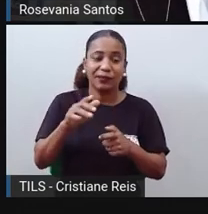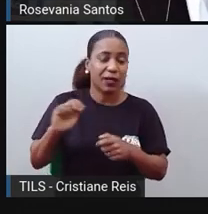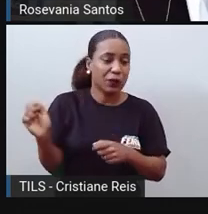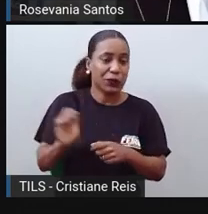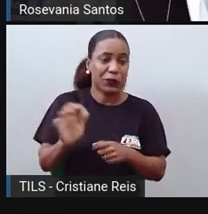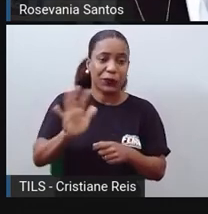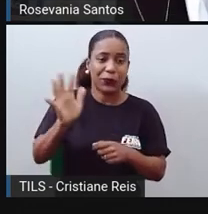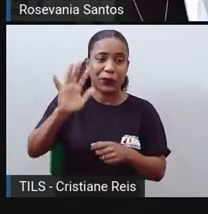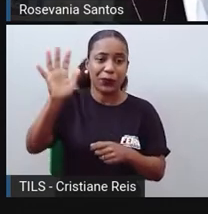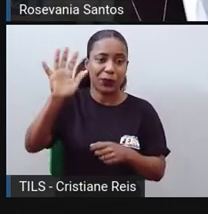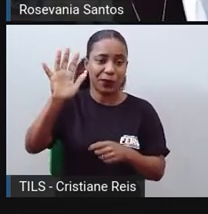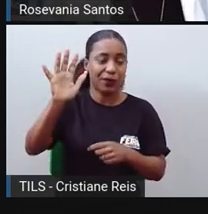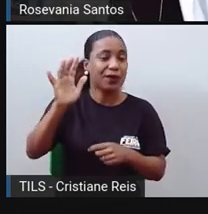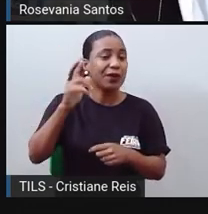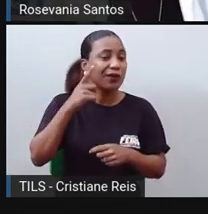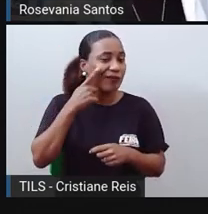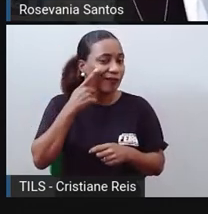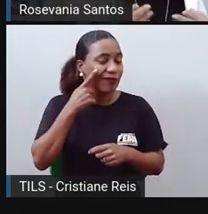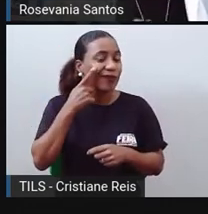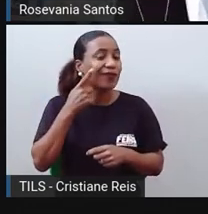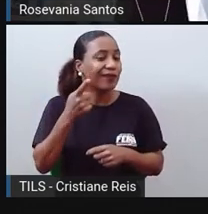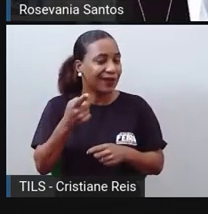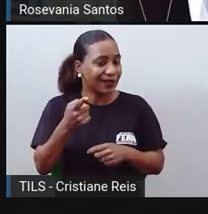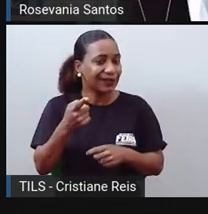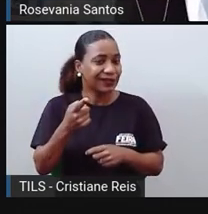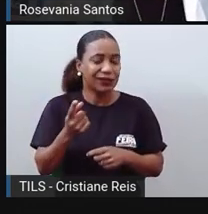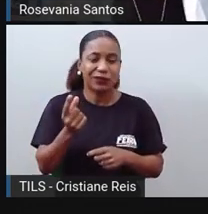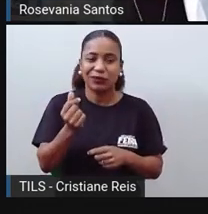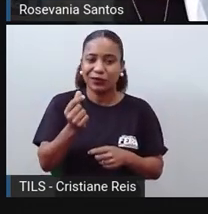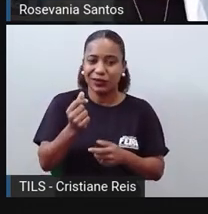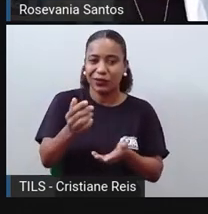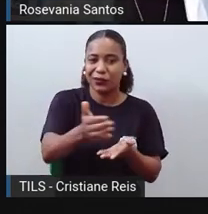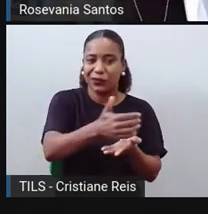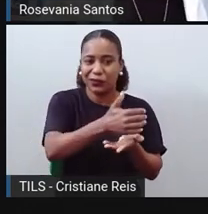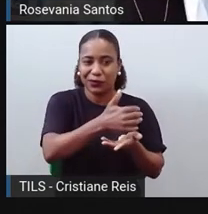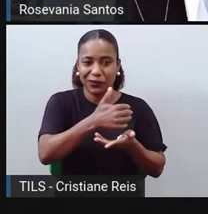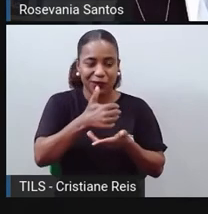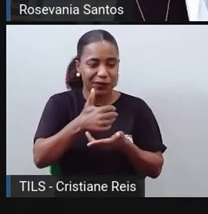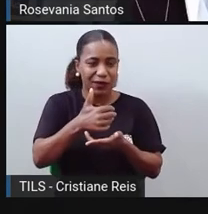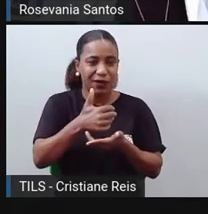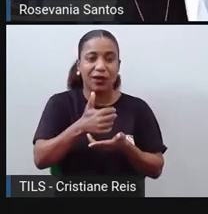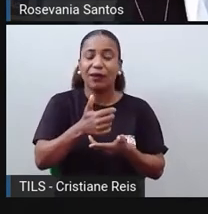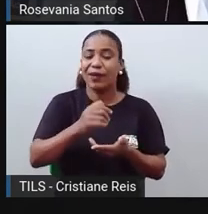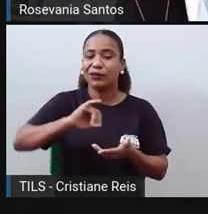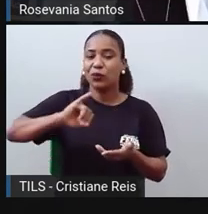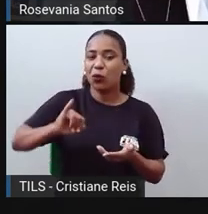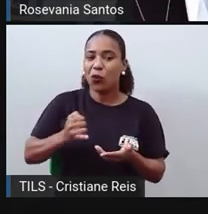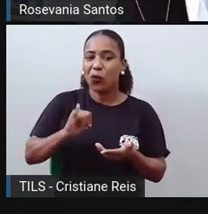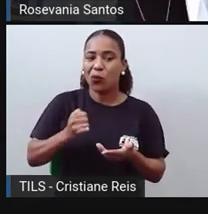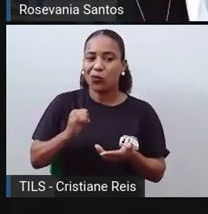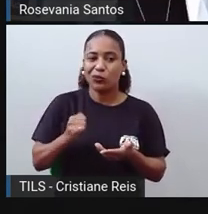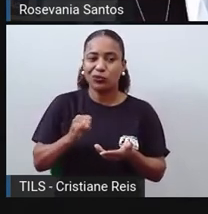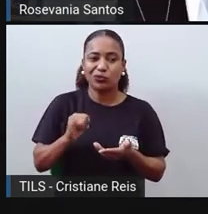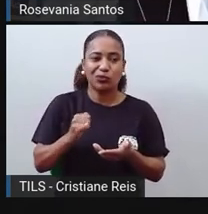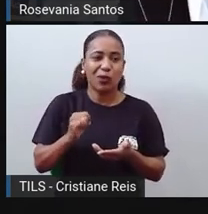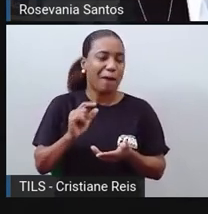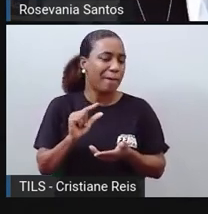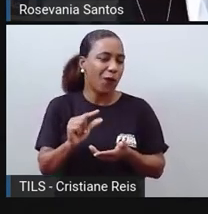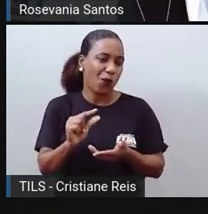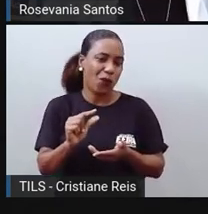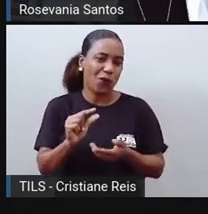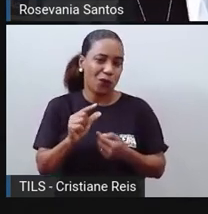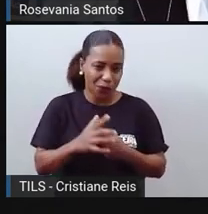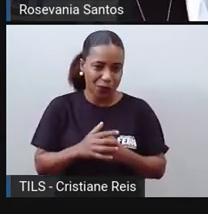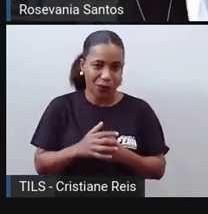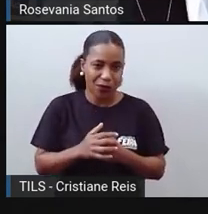Eles começaram, mas mesmo assim, eles começaram a perceber que o lucro não estava ficando com eles. E aí, quando eles mesmos começaram a produzir, a entrar no